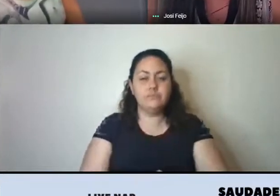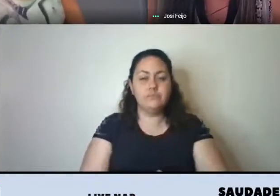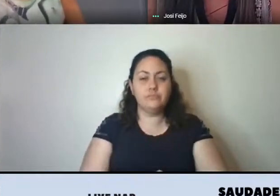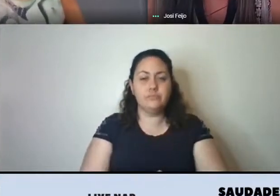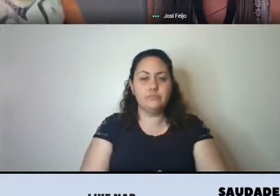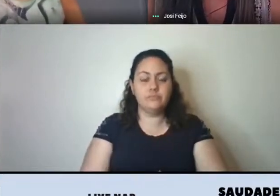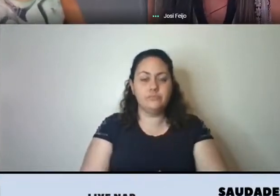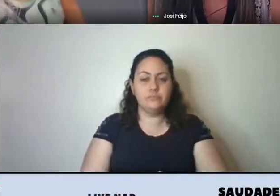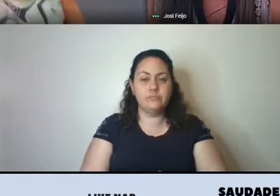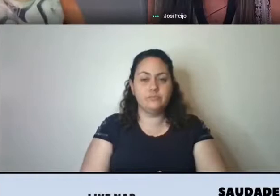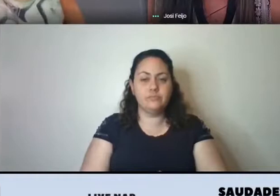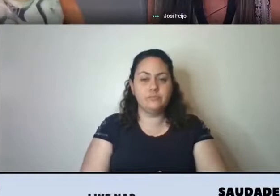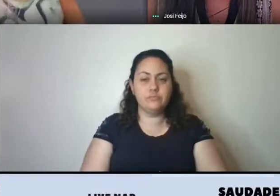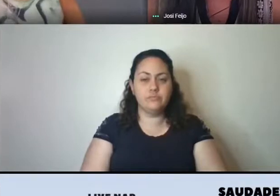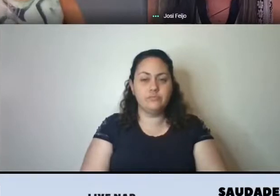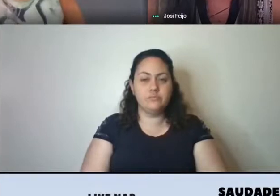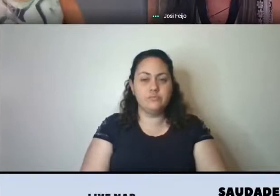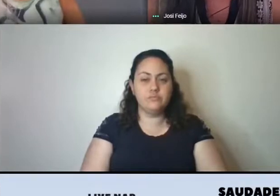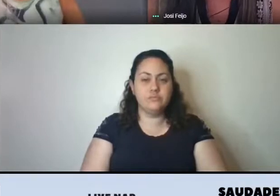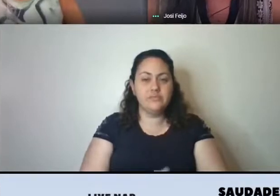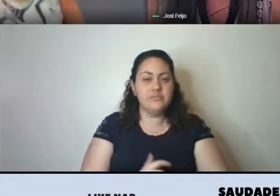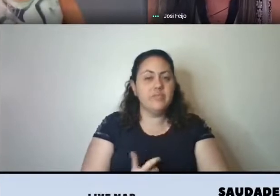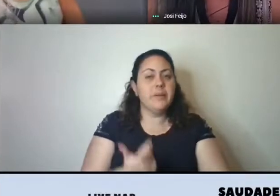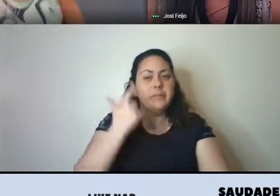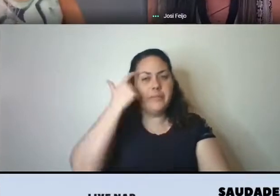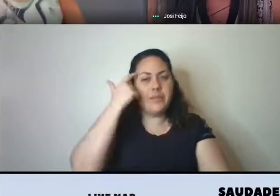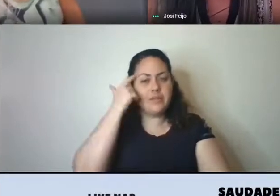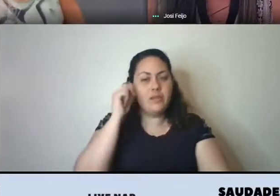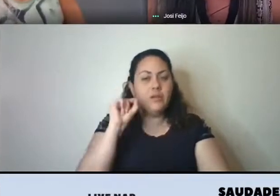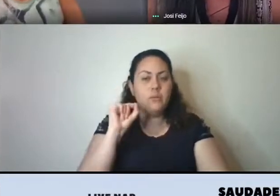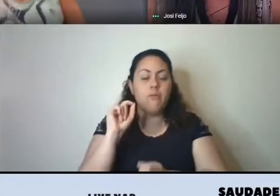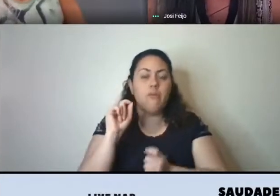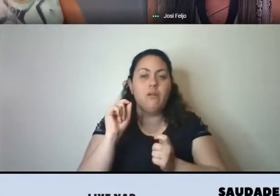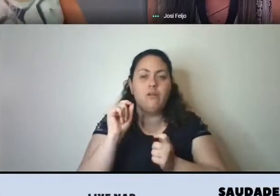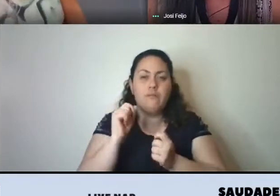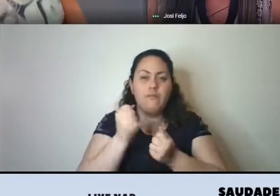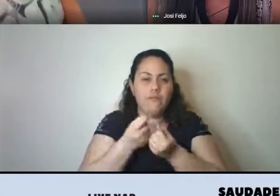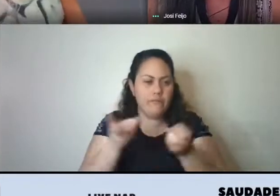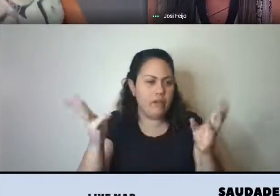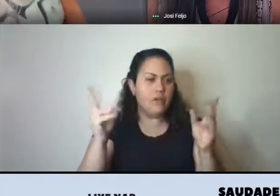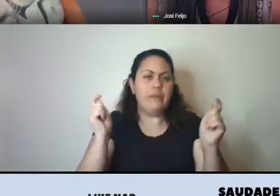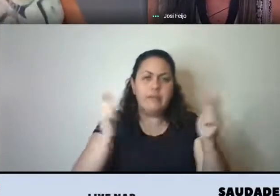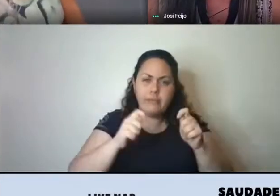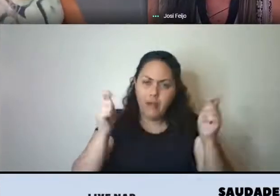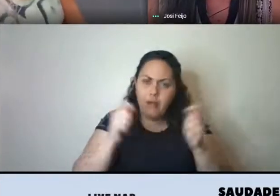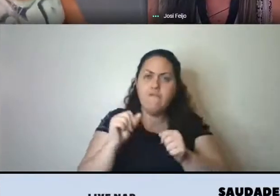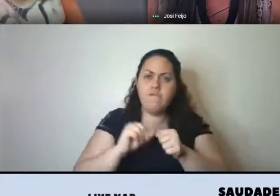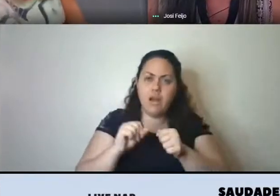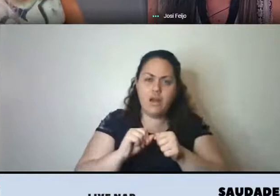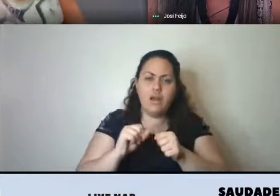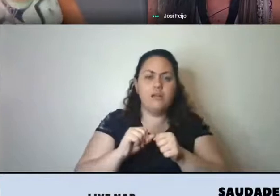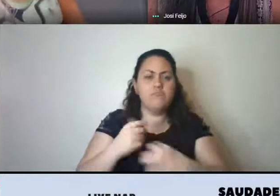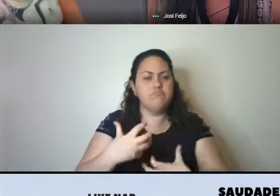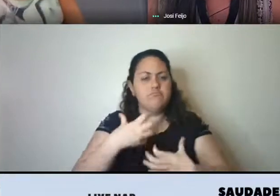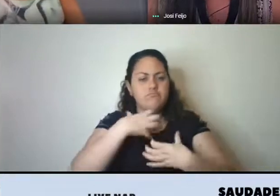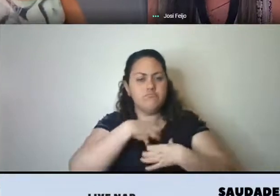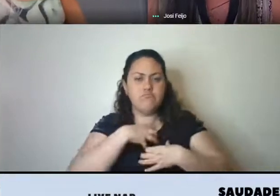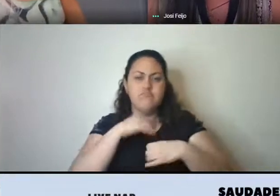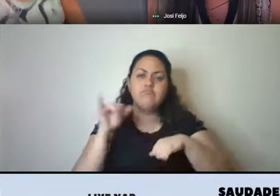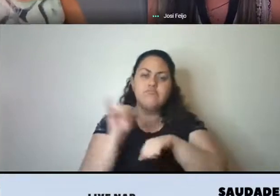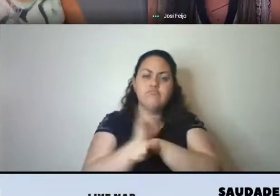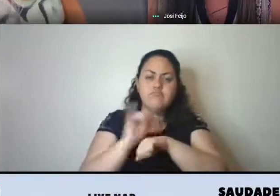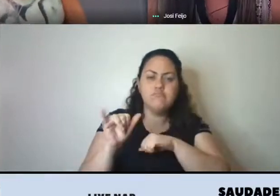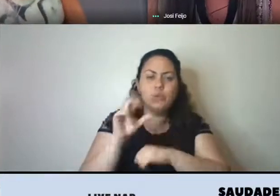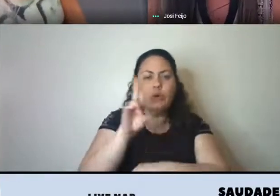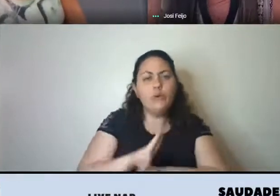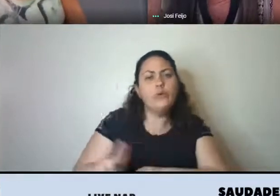E é exatamente nessa ideia, assim, muitas coisas são possíveis de serem feitas de maneira mais, do sujeito mais apropriado e dessas ferramentas que a